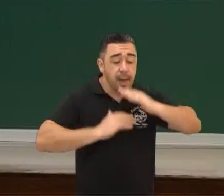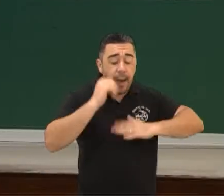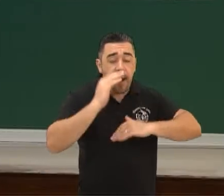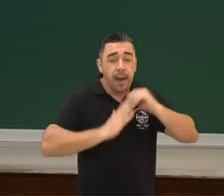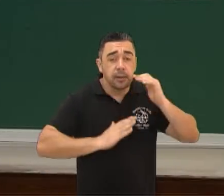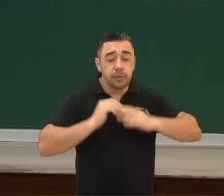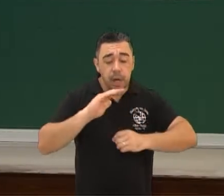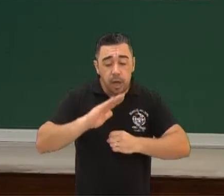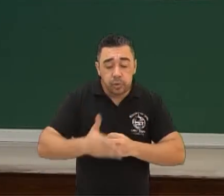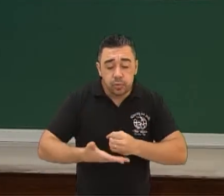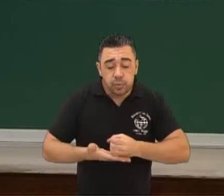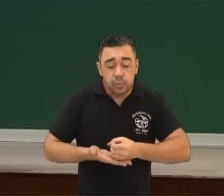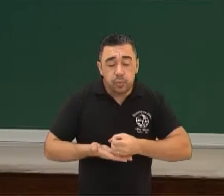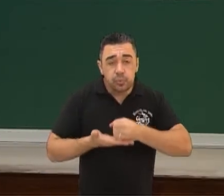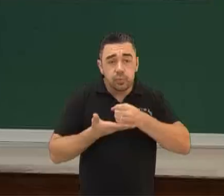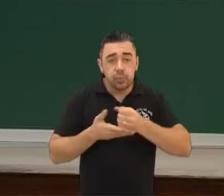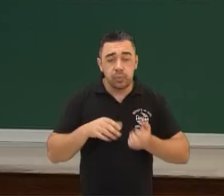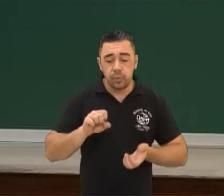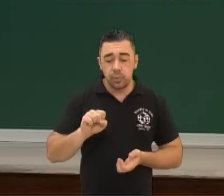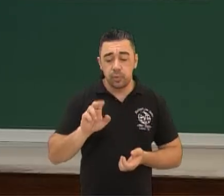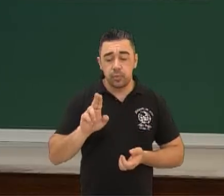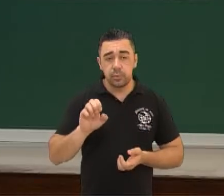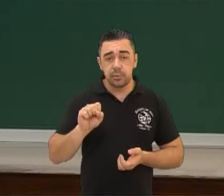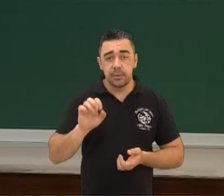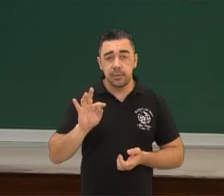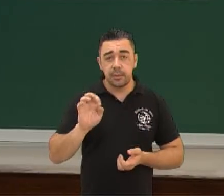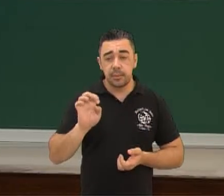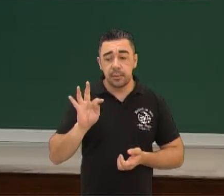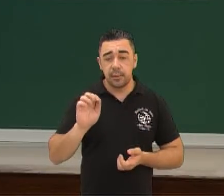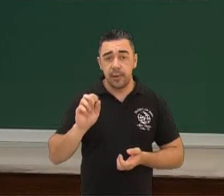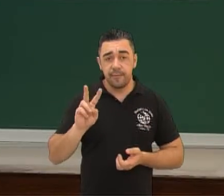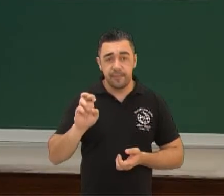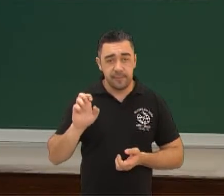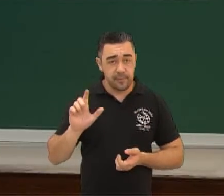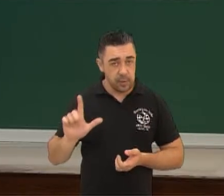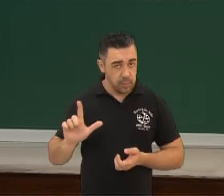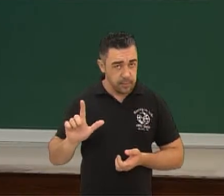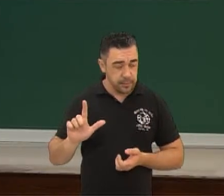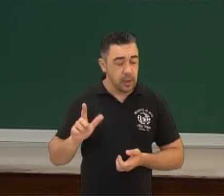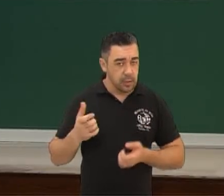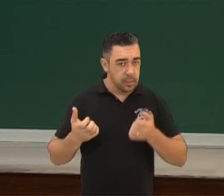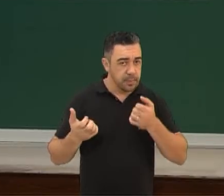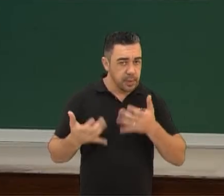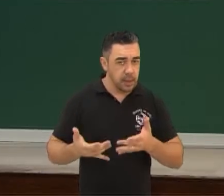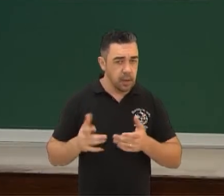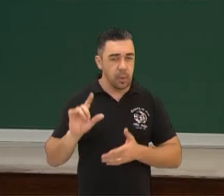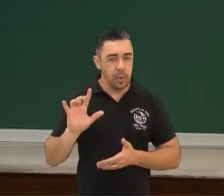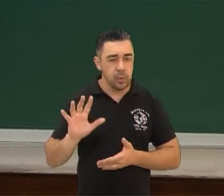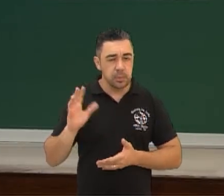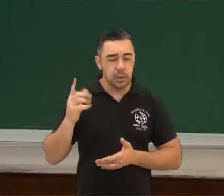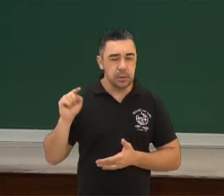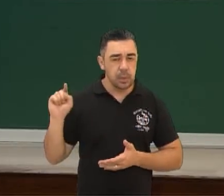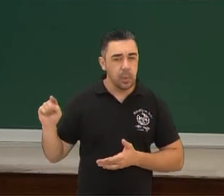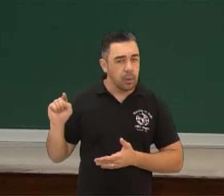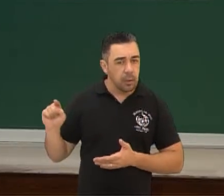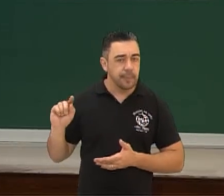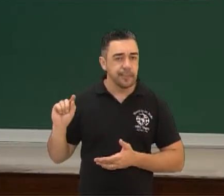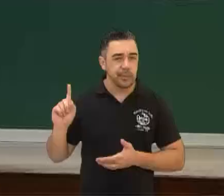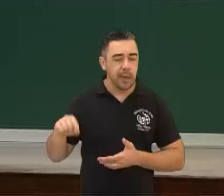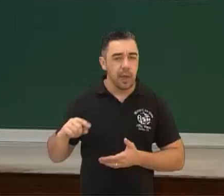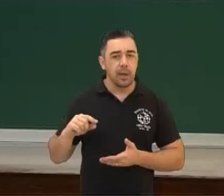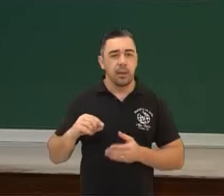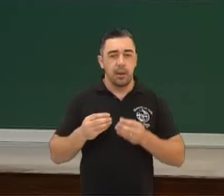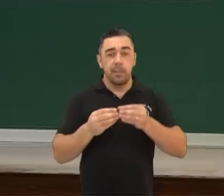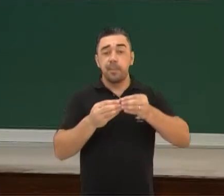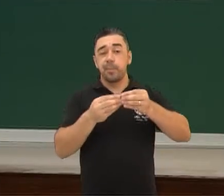práticas sustentáveis. Nós falamos de todos os impactos, quer dizer, de alguns, né, impactos que trazem